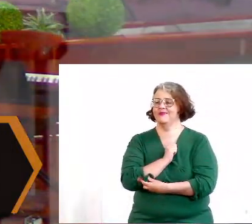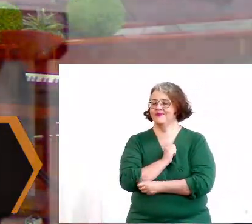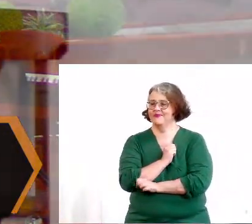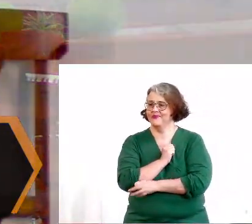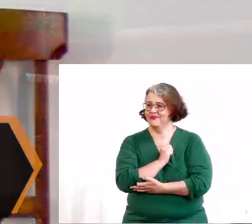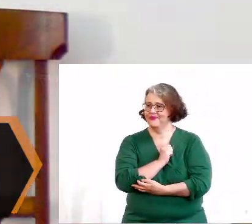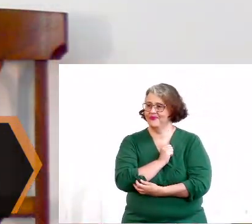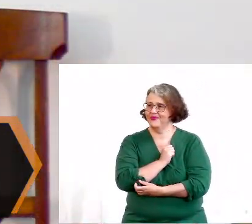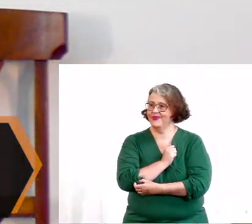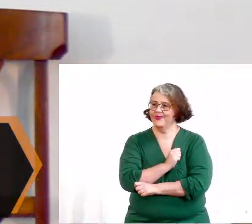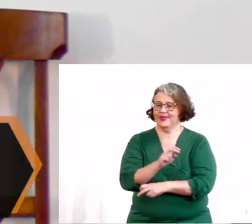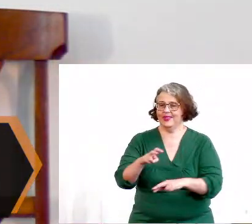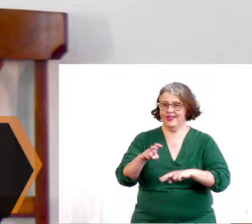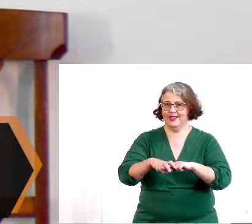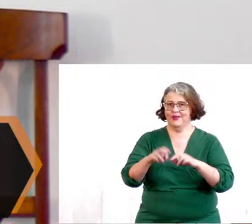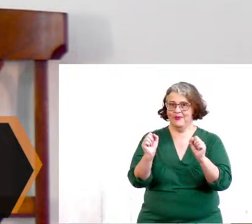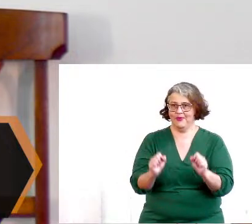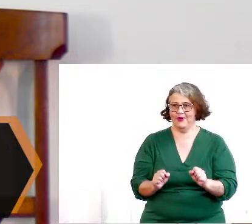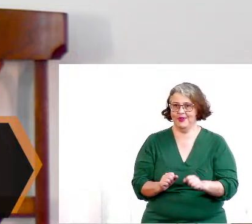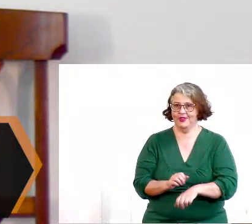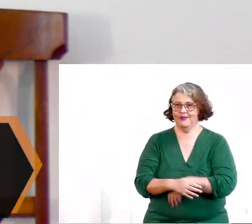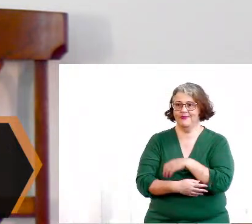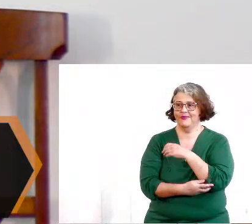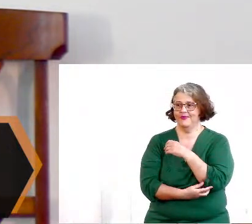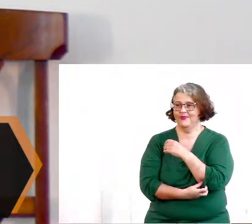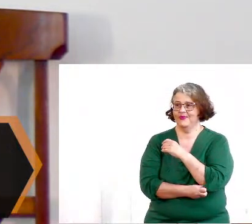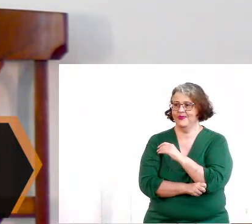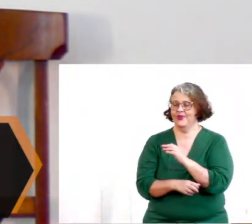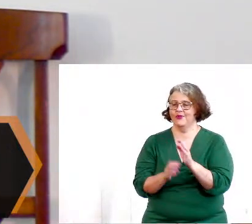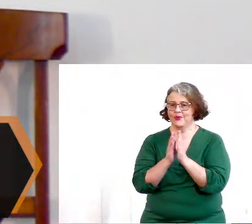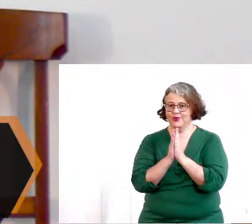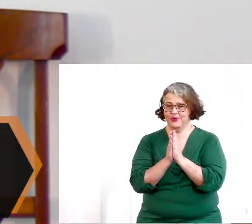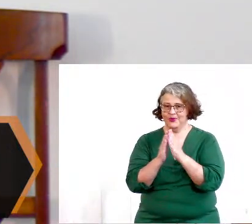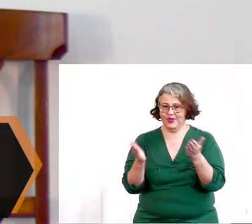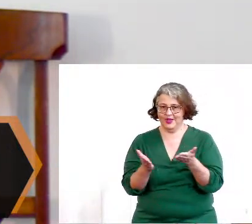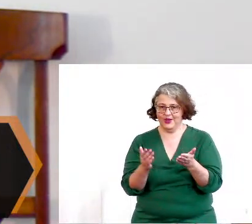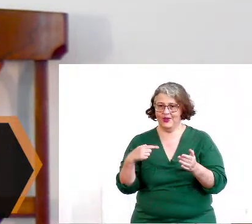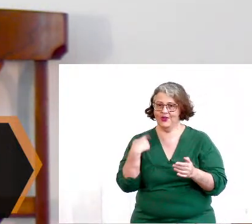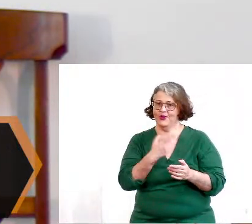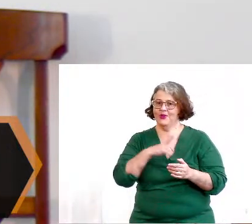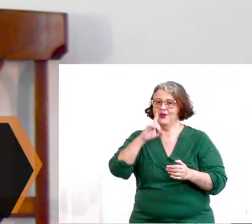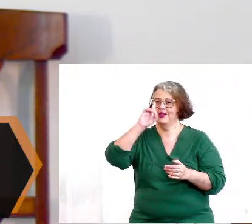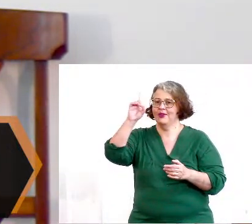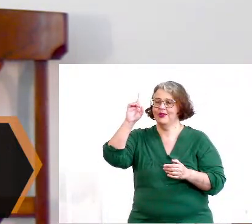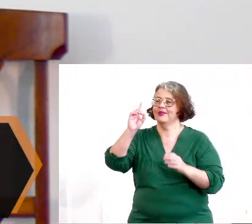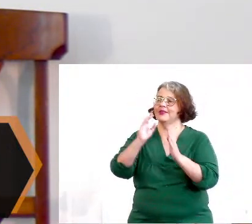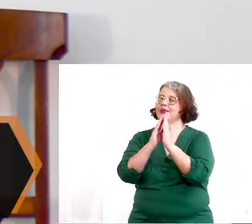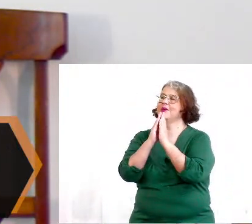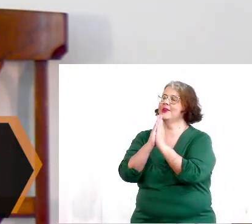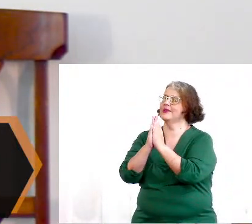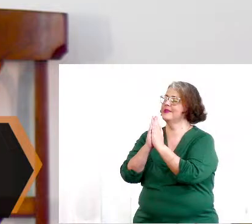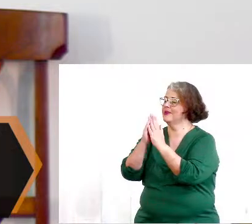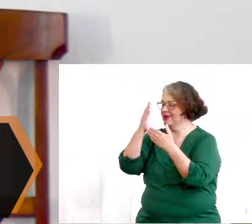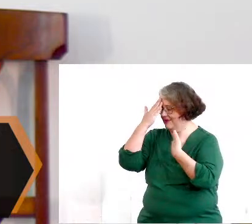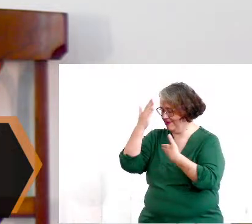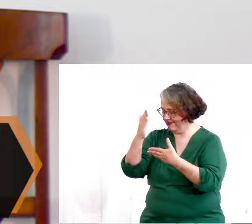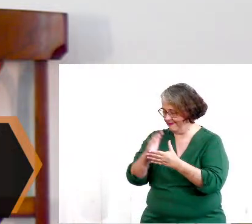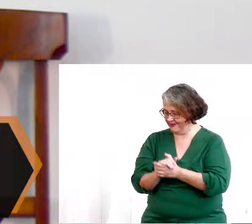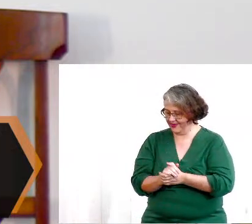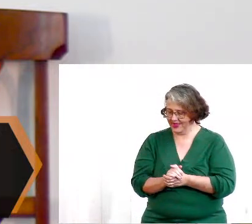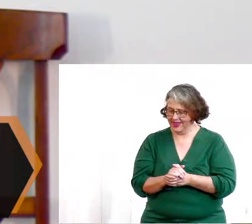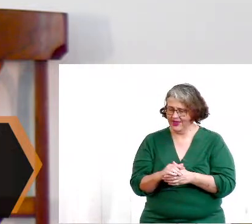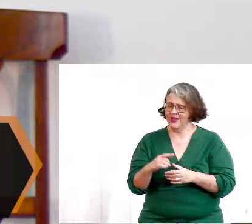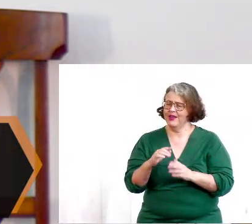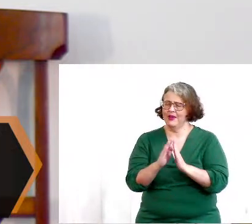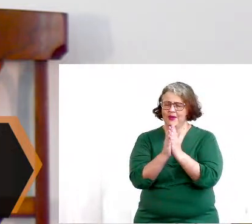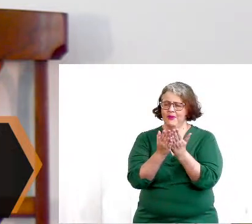Amém. A igreja pode se assentar. Nós vamos orar ao nosso Deus, uma oração de adoração. Senhor, a tua palavra diz